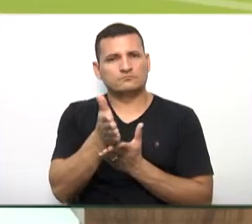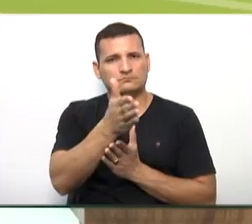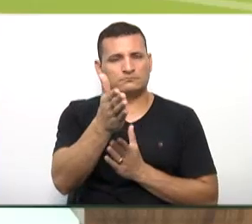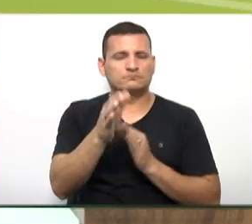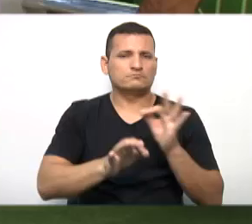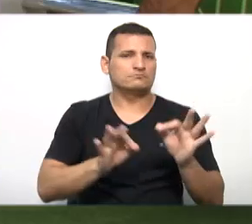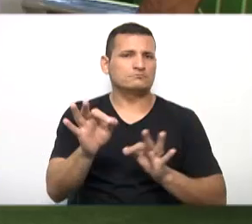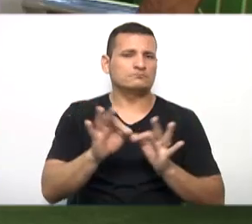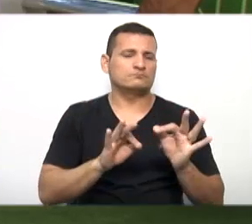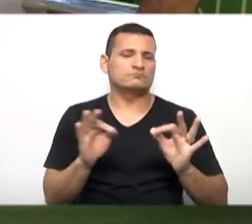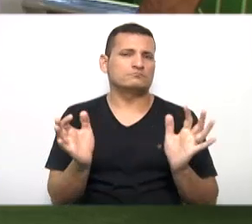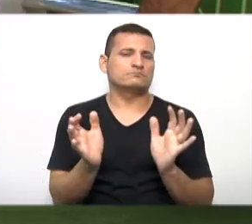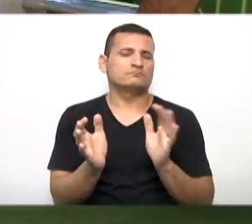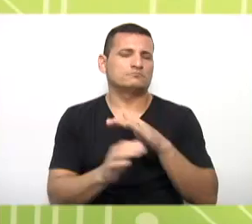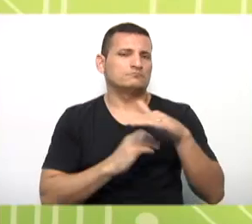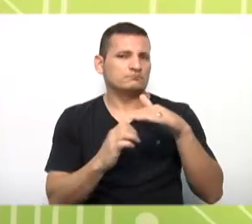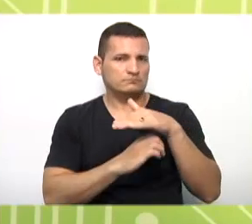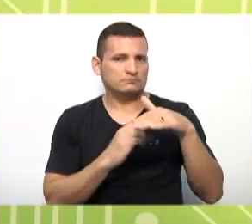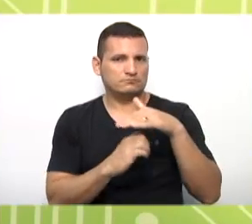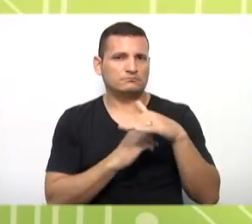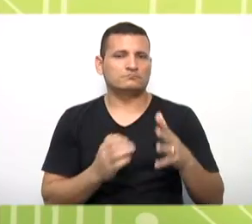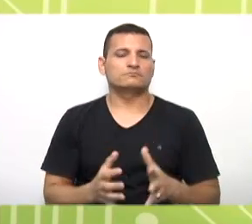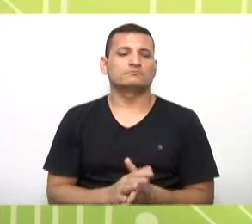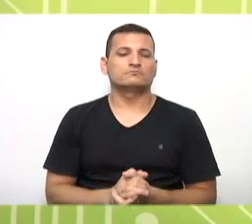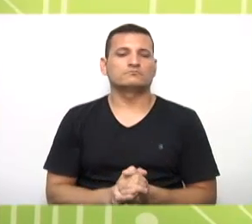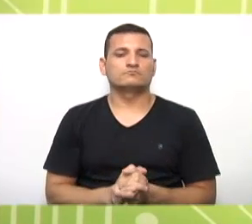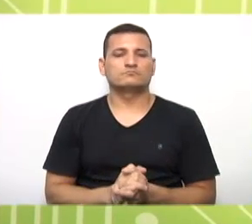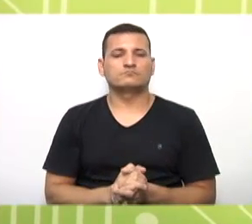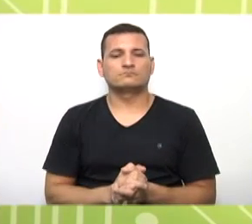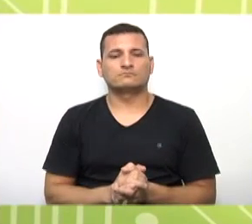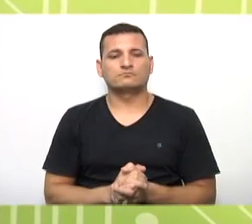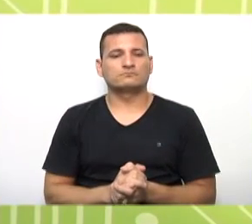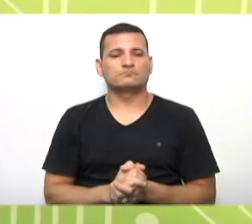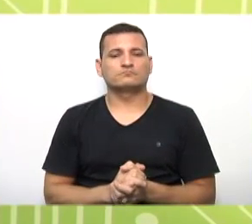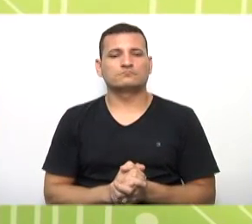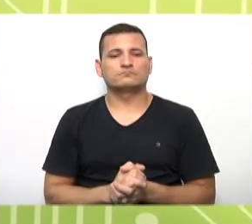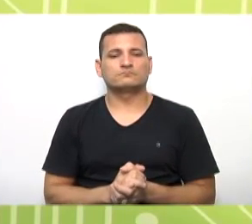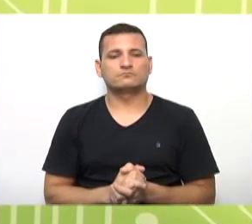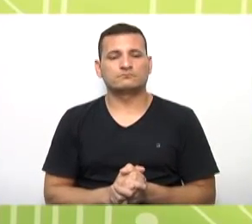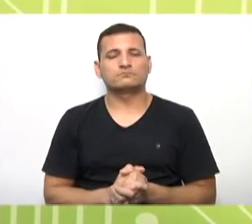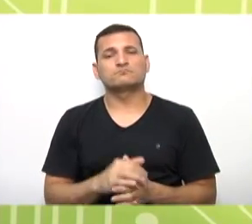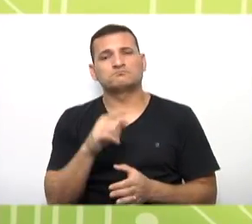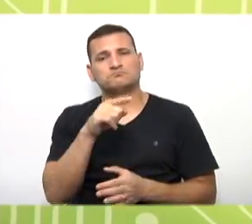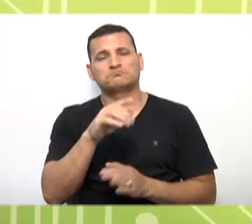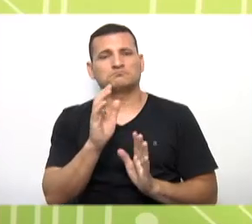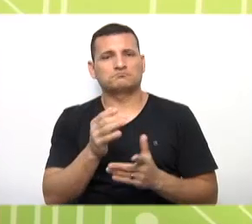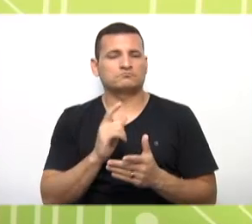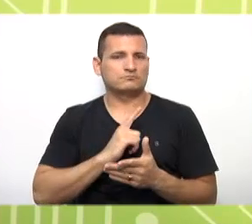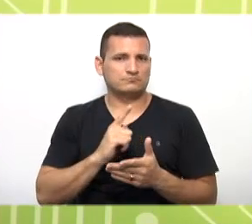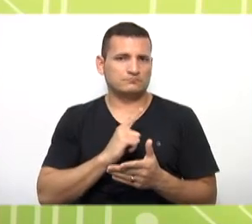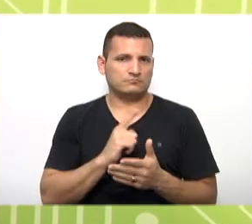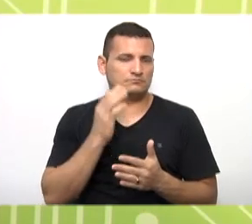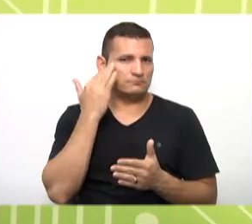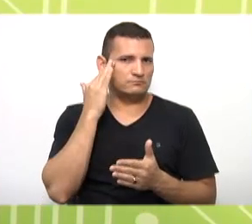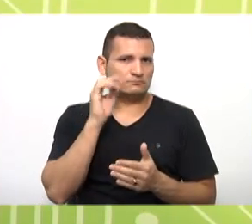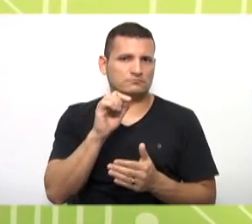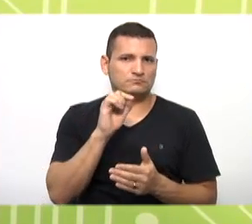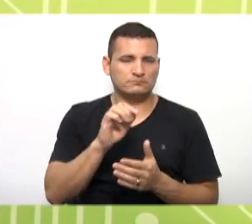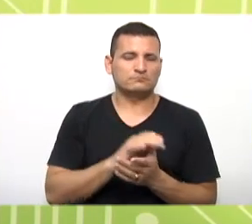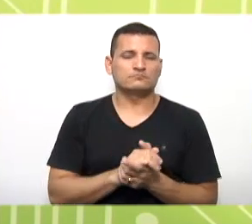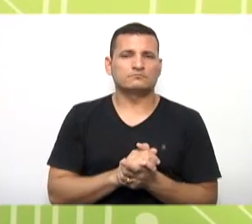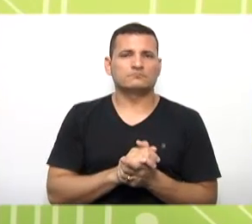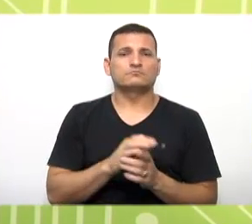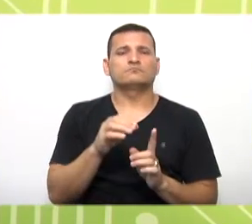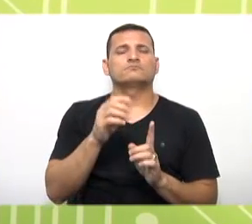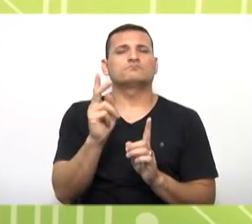empresa. Então, ela já trouxe aí e já trouxe uma interpretação aí que Moisés